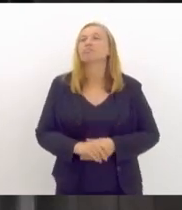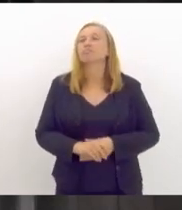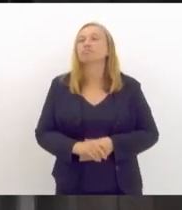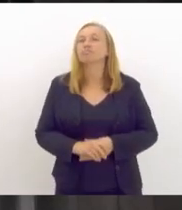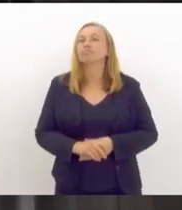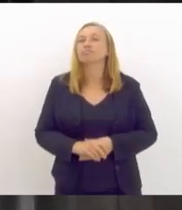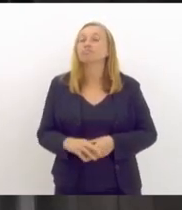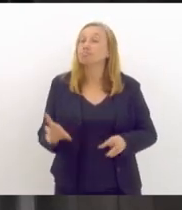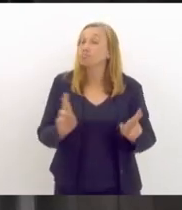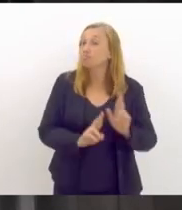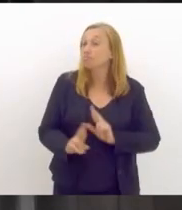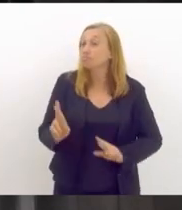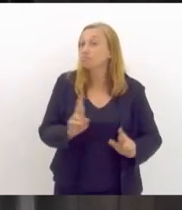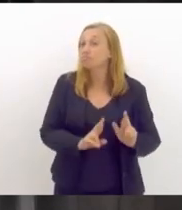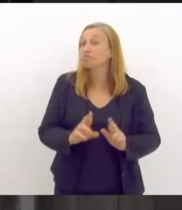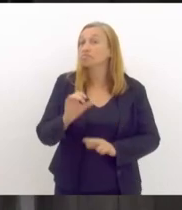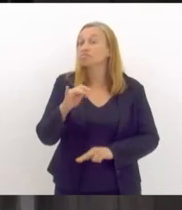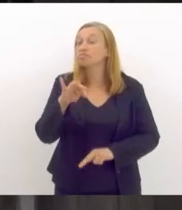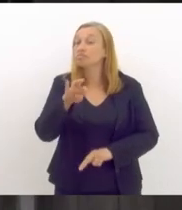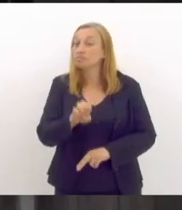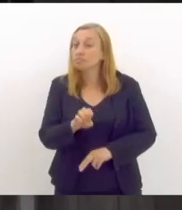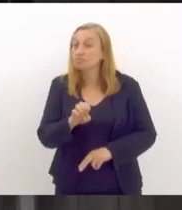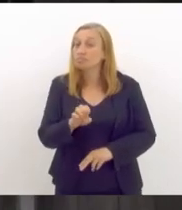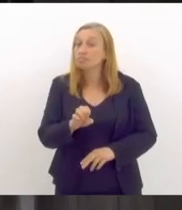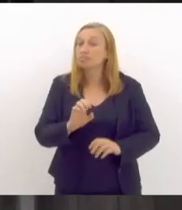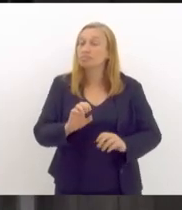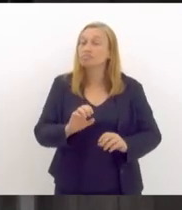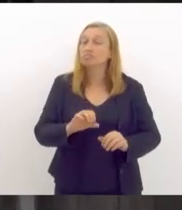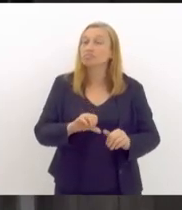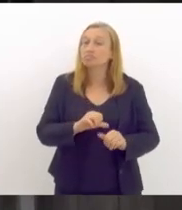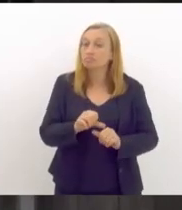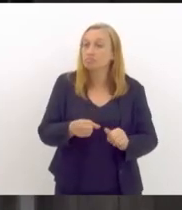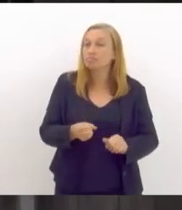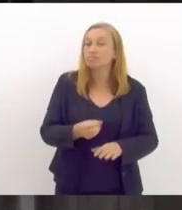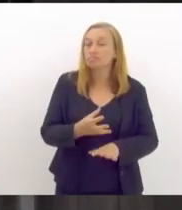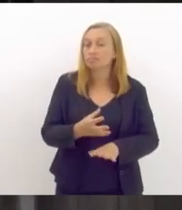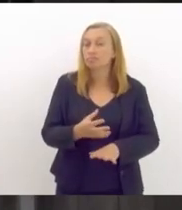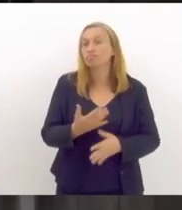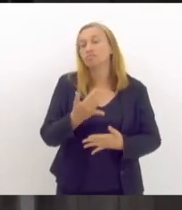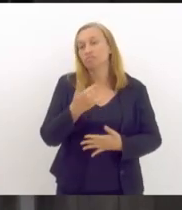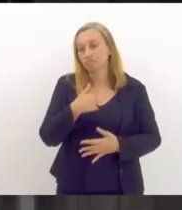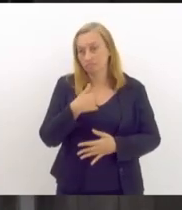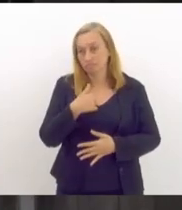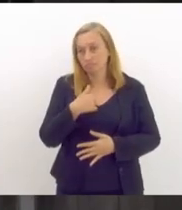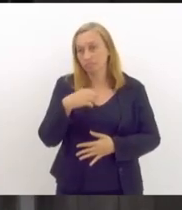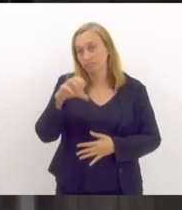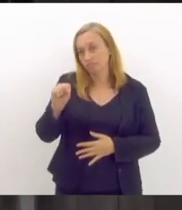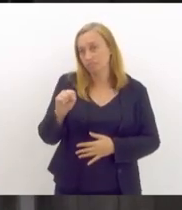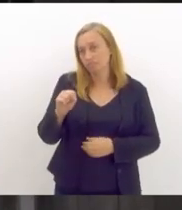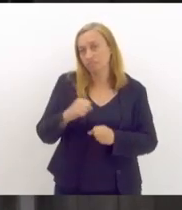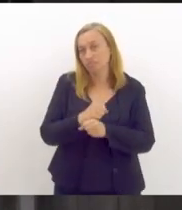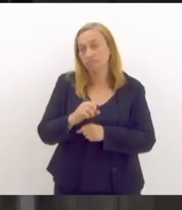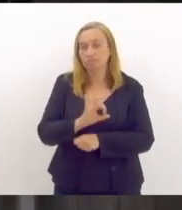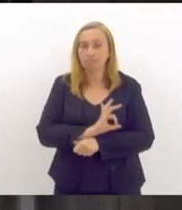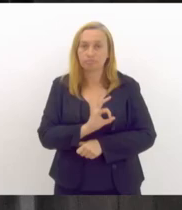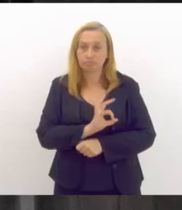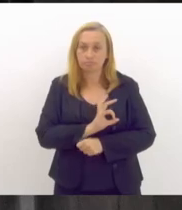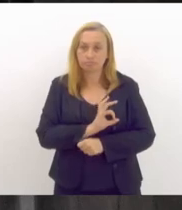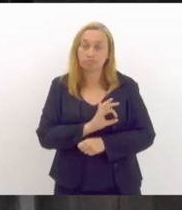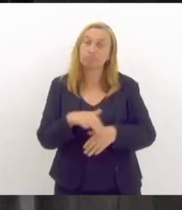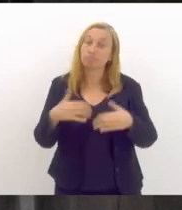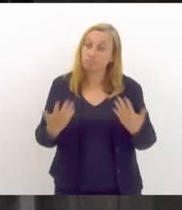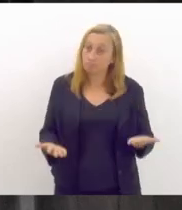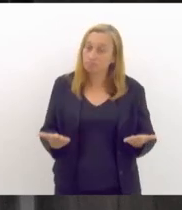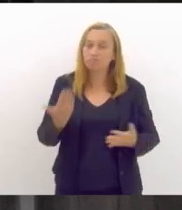com relação a Gretchen daqueles que estão reformados por exemplo eu tenho oito anos na polícia então